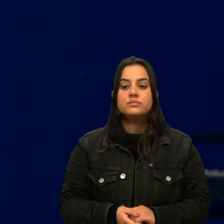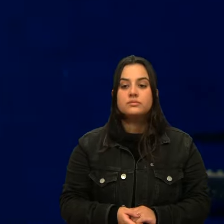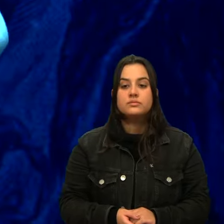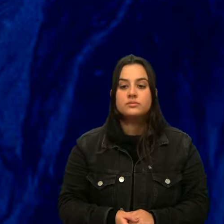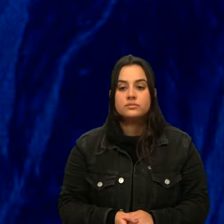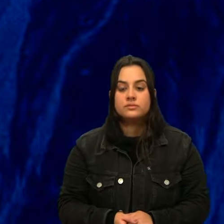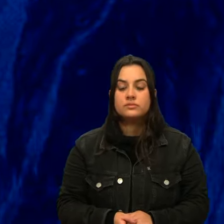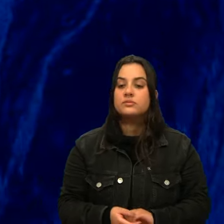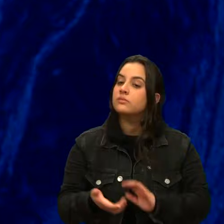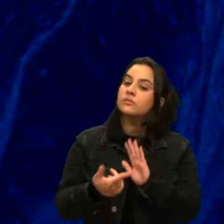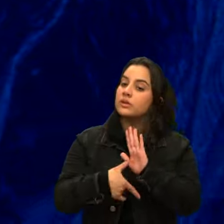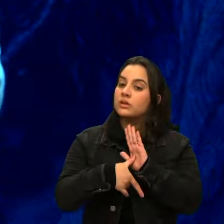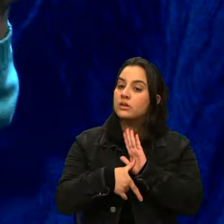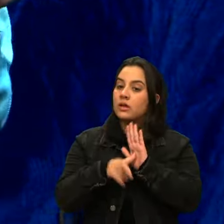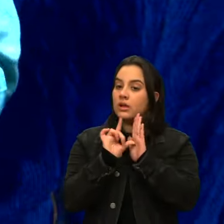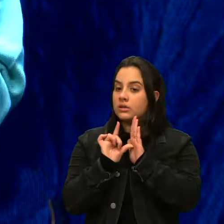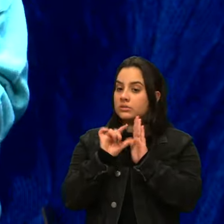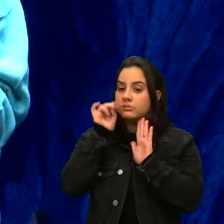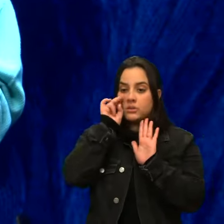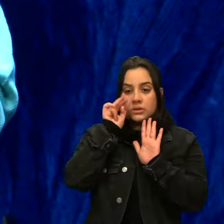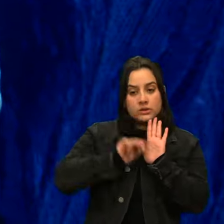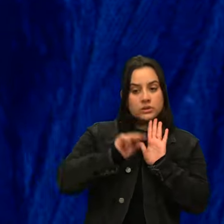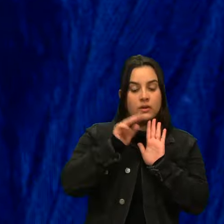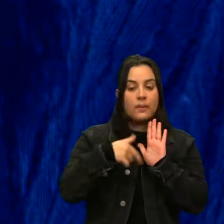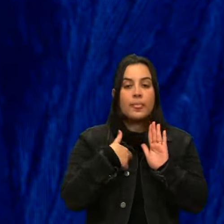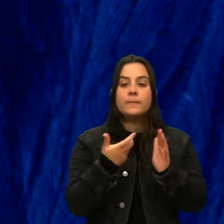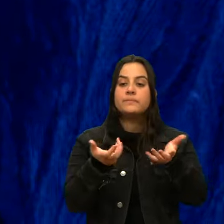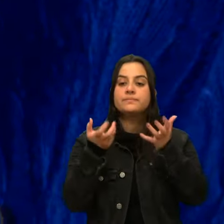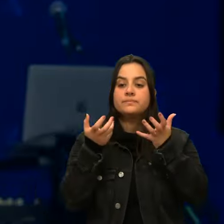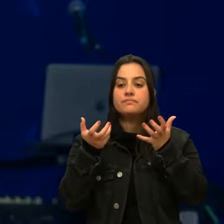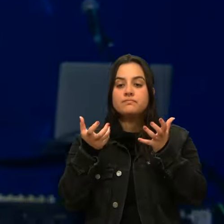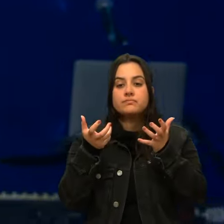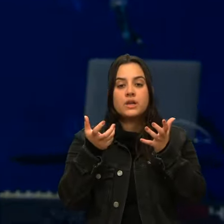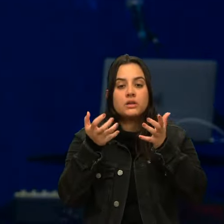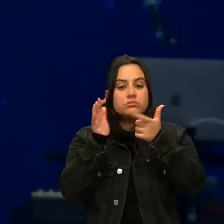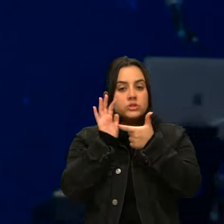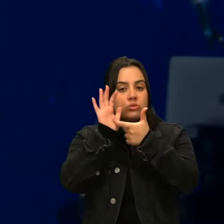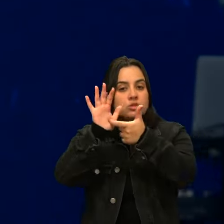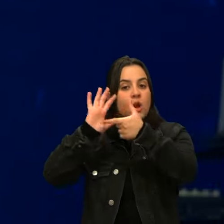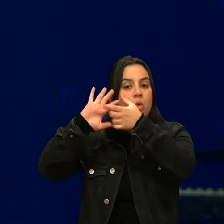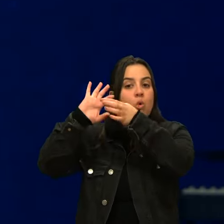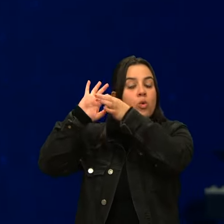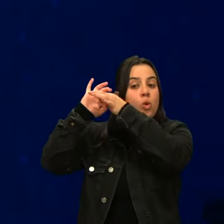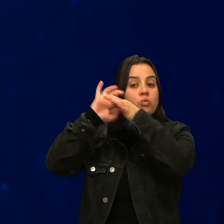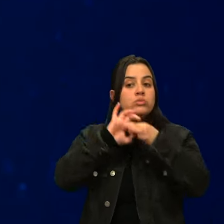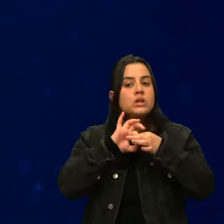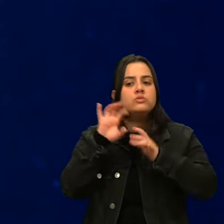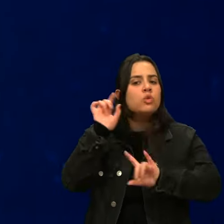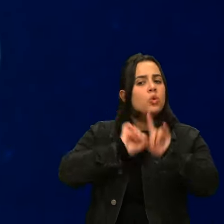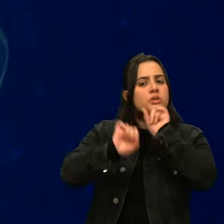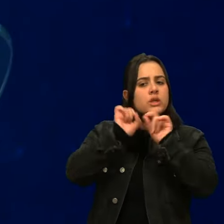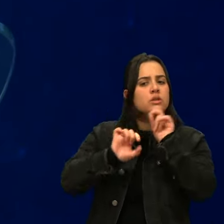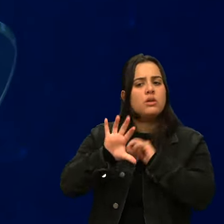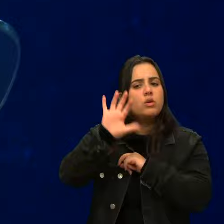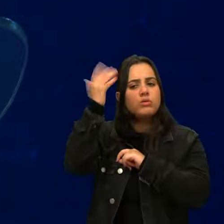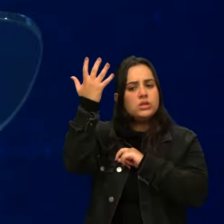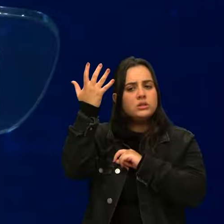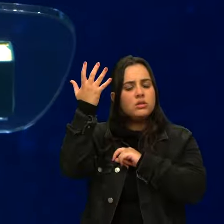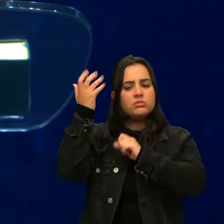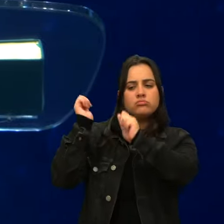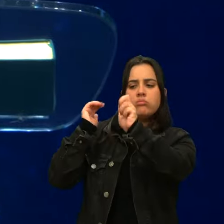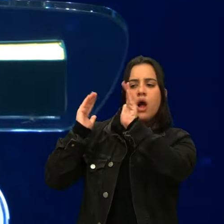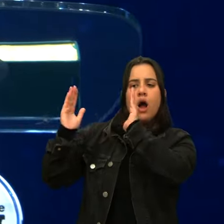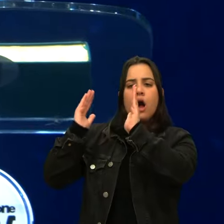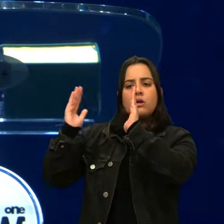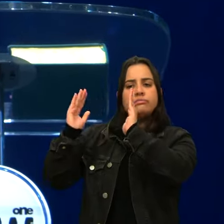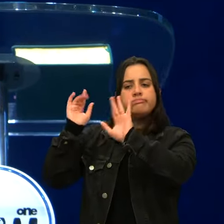Antes da gente ler esse texto, eu queria te dar um pouquinho do contexto, do que estava acontecendo nessa época. Não sei